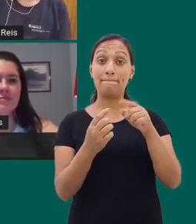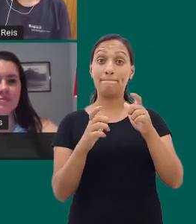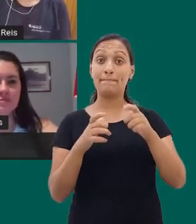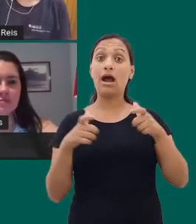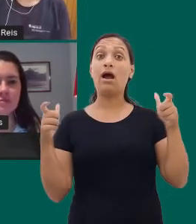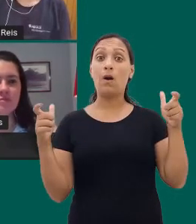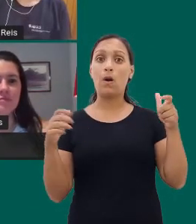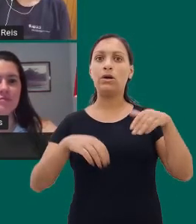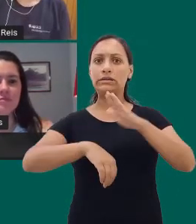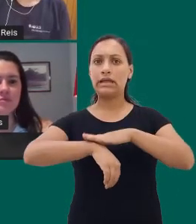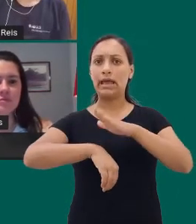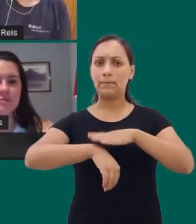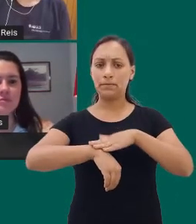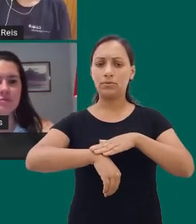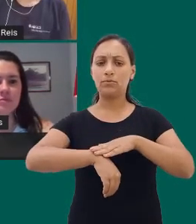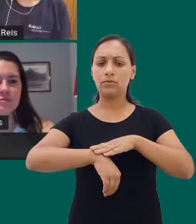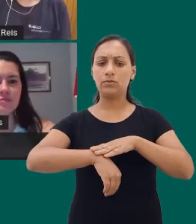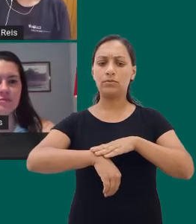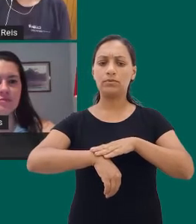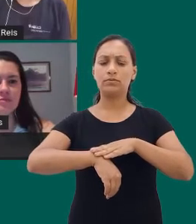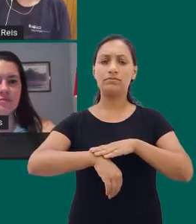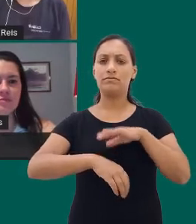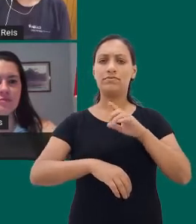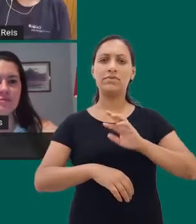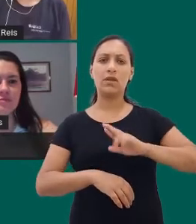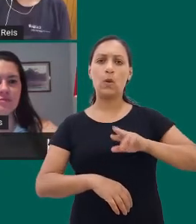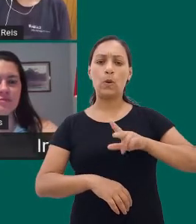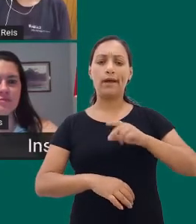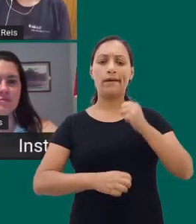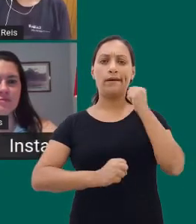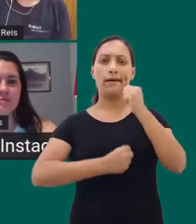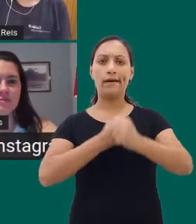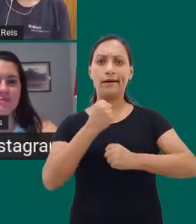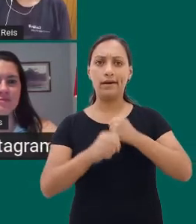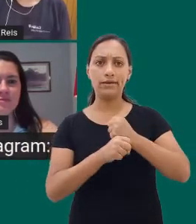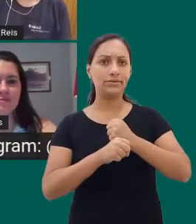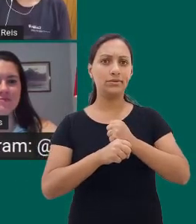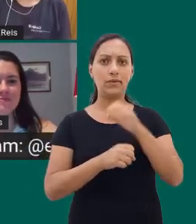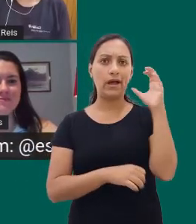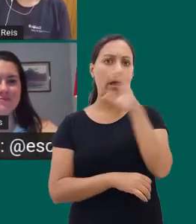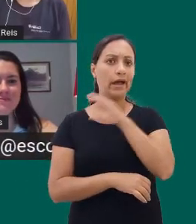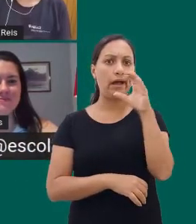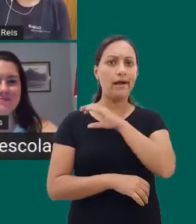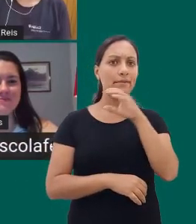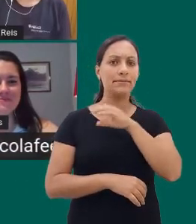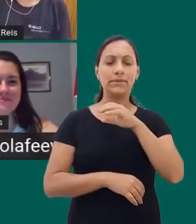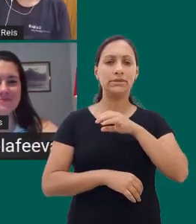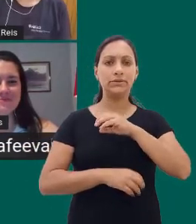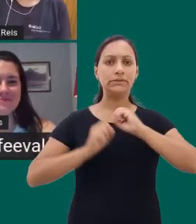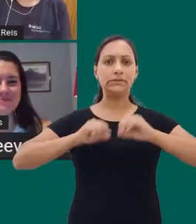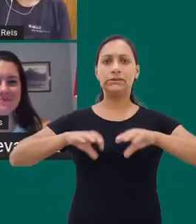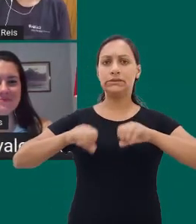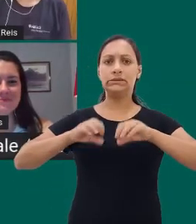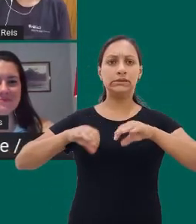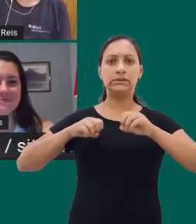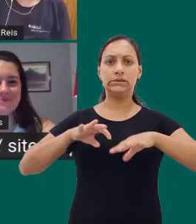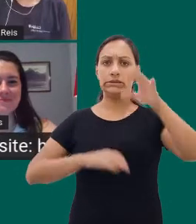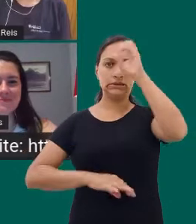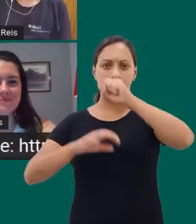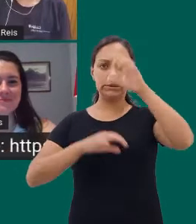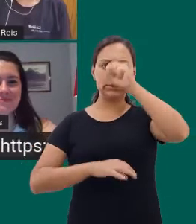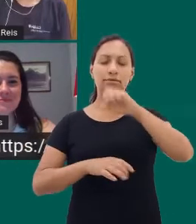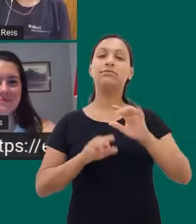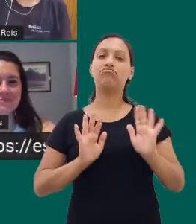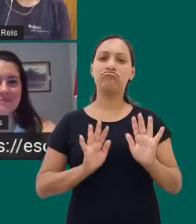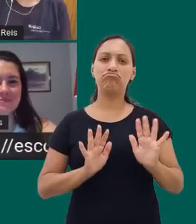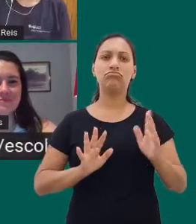Isso. Não é desatada a cada ano de, meu Deus, vou morrer, vou rodar, vou... Não, a coisa leva mais